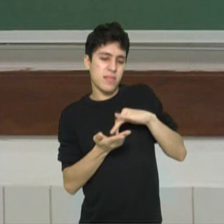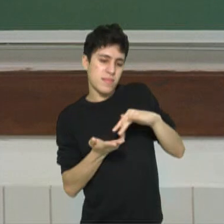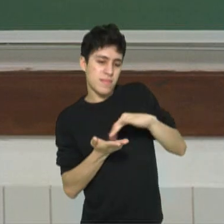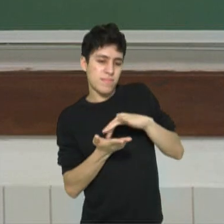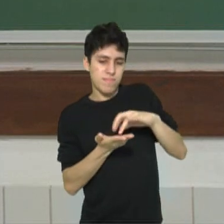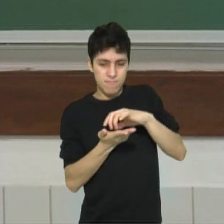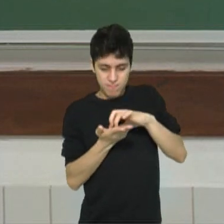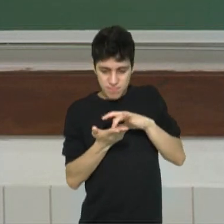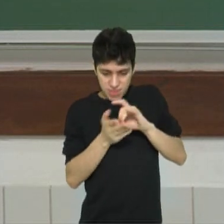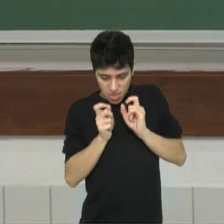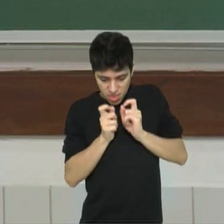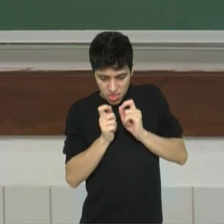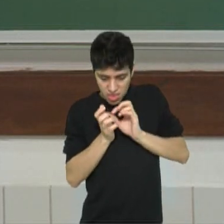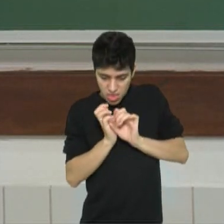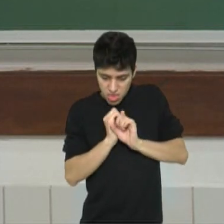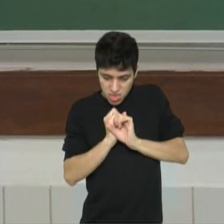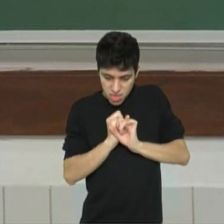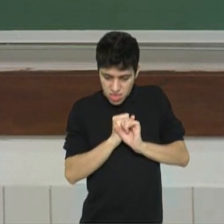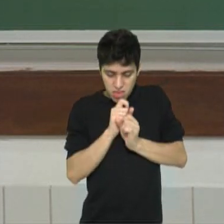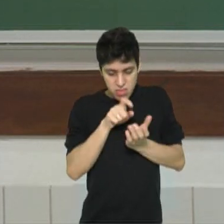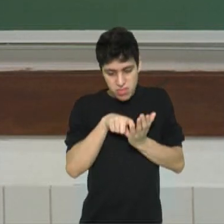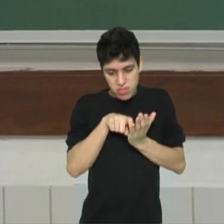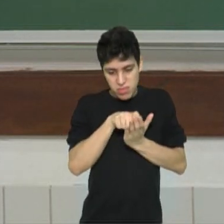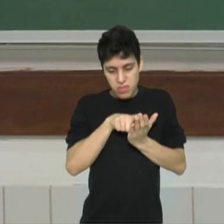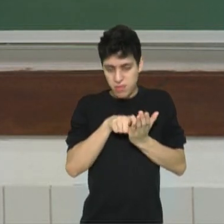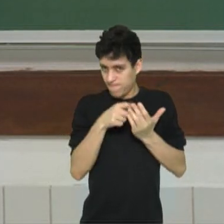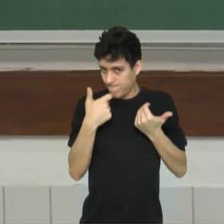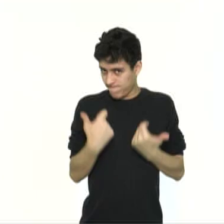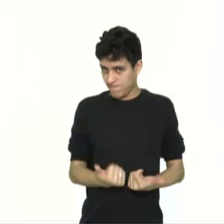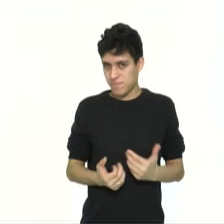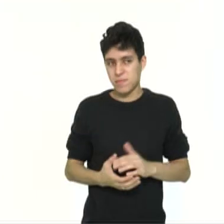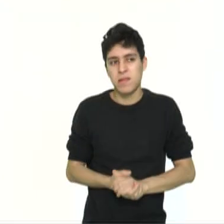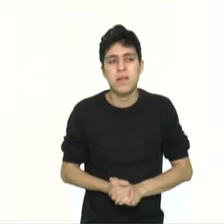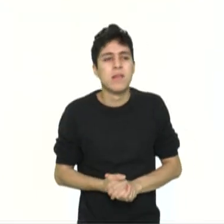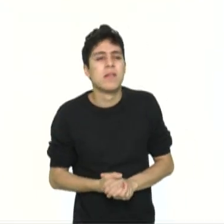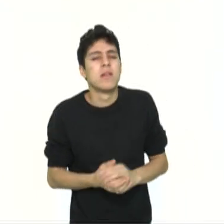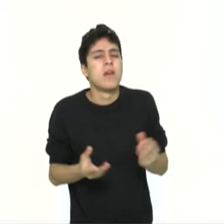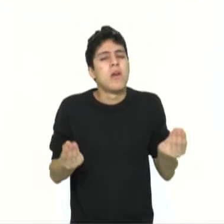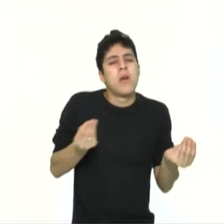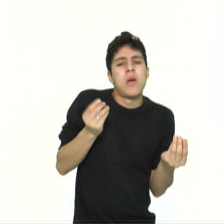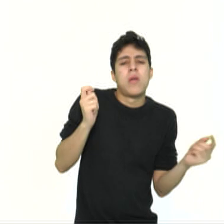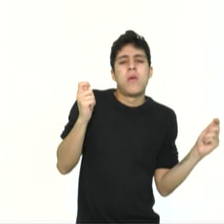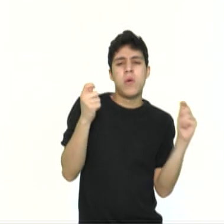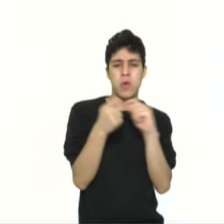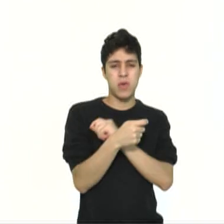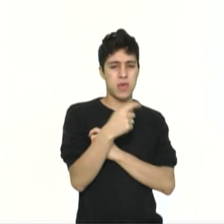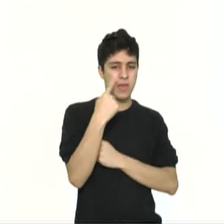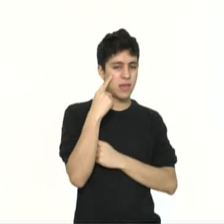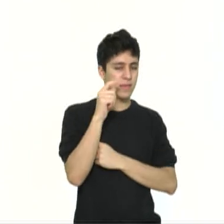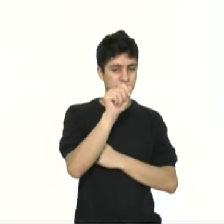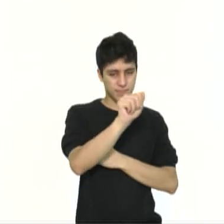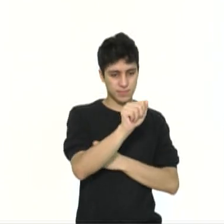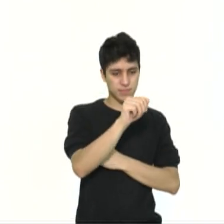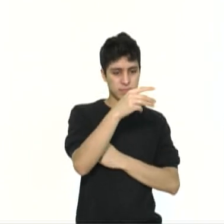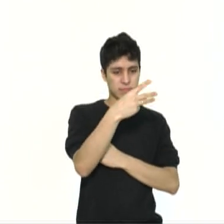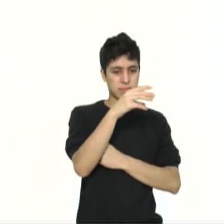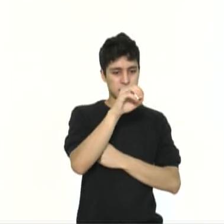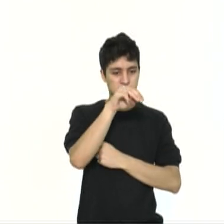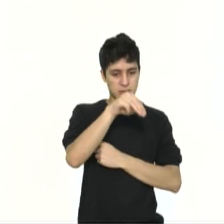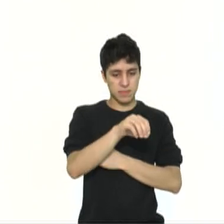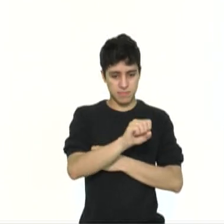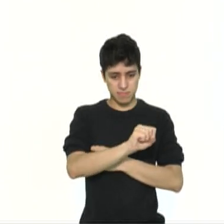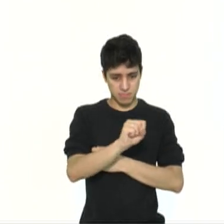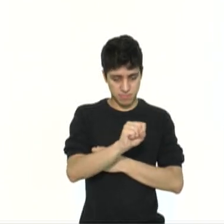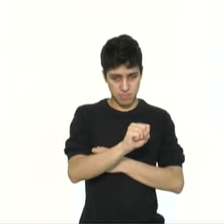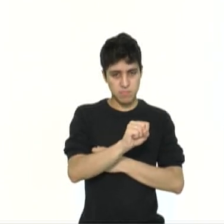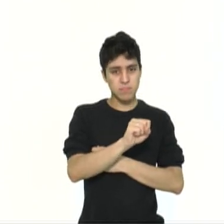tá? Neste caso, apenas. Então, olha só, para fazer as conversões, na letra A, de 30 metros por